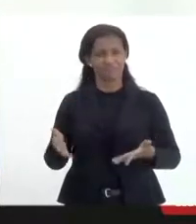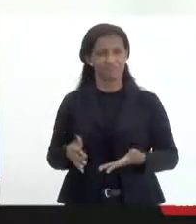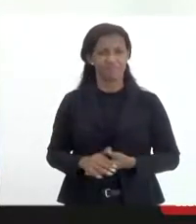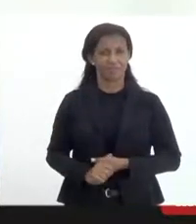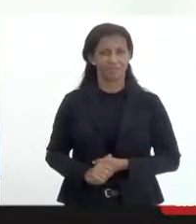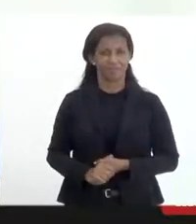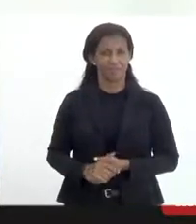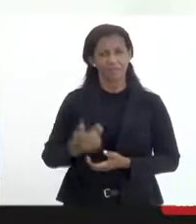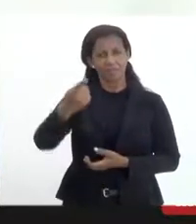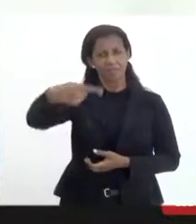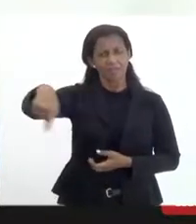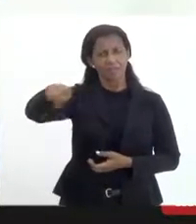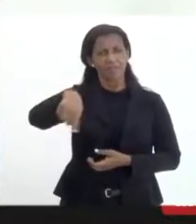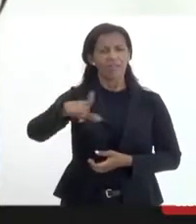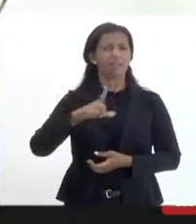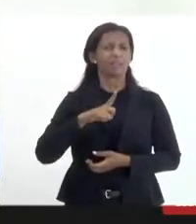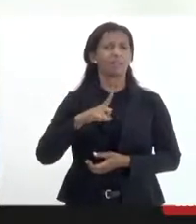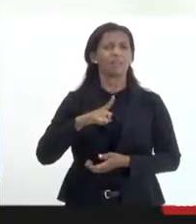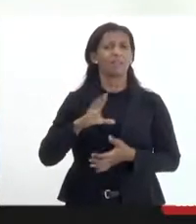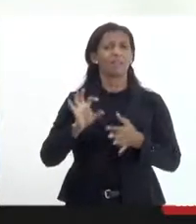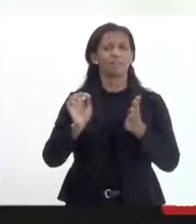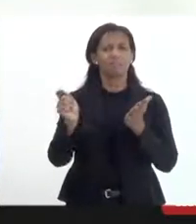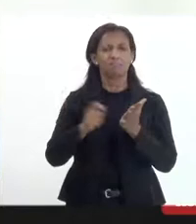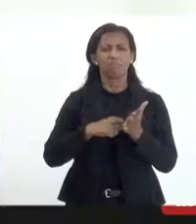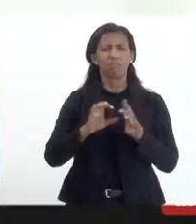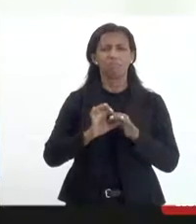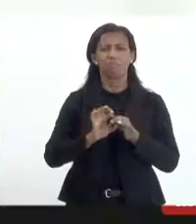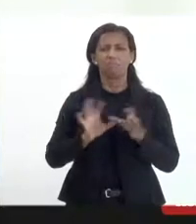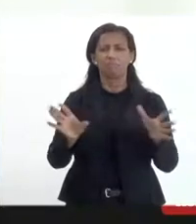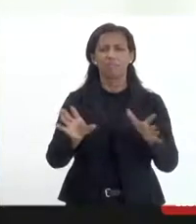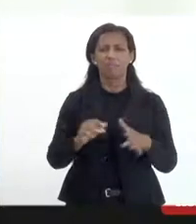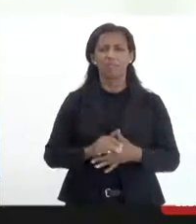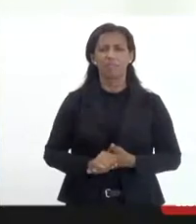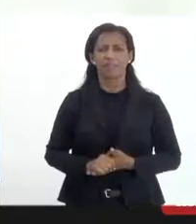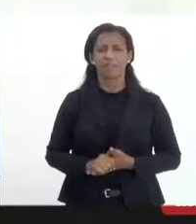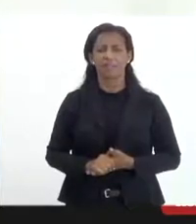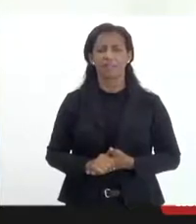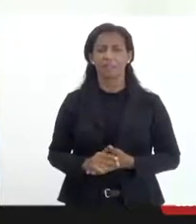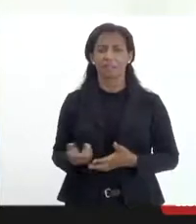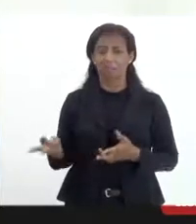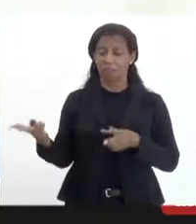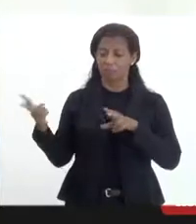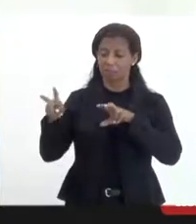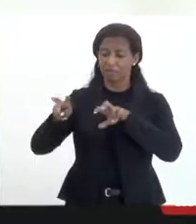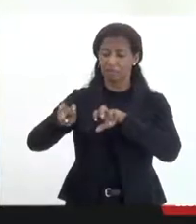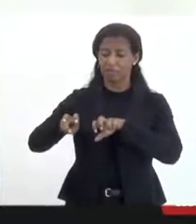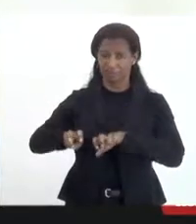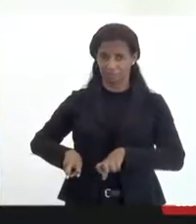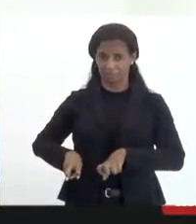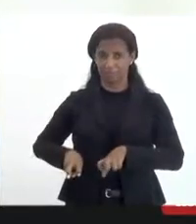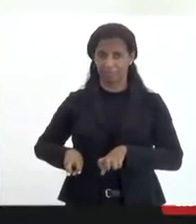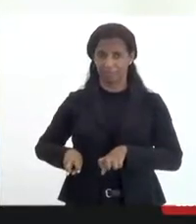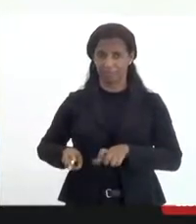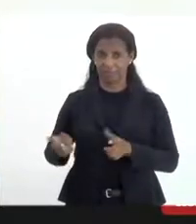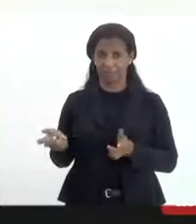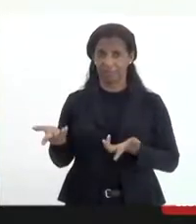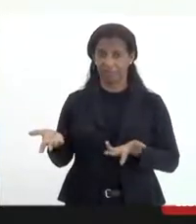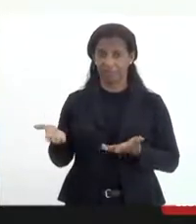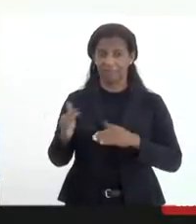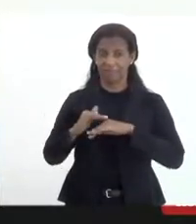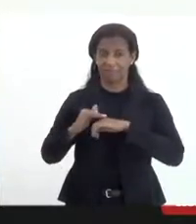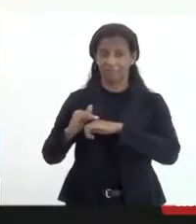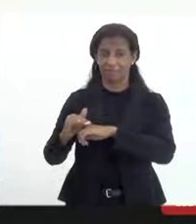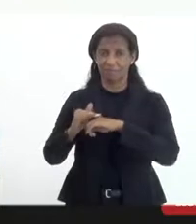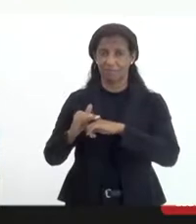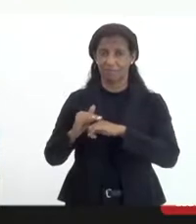os senhores têm a autorização para sentar a uma mesa de negociação